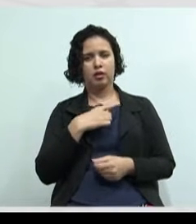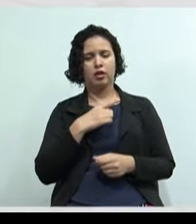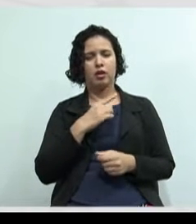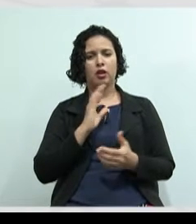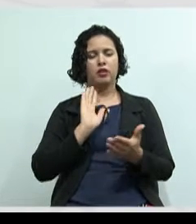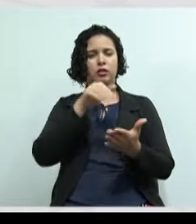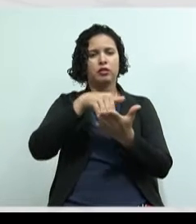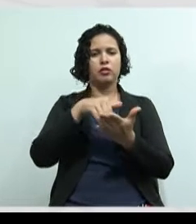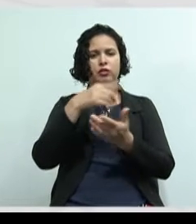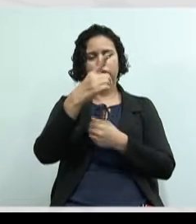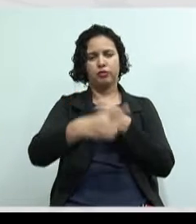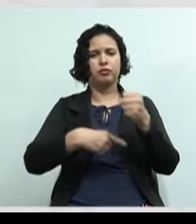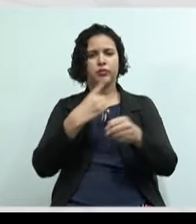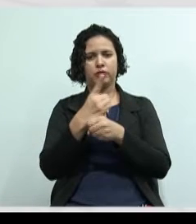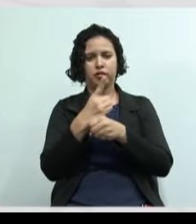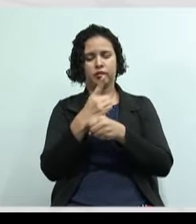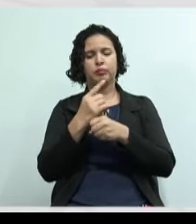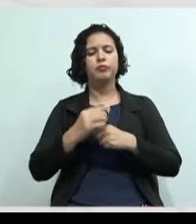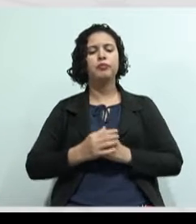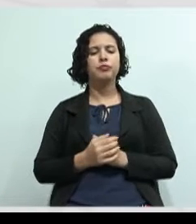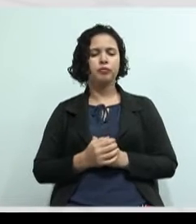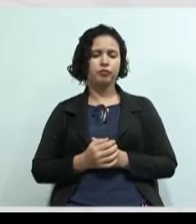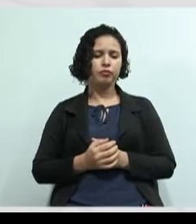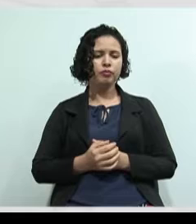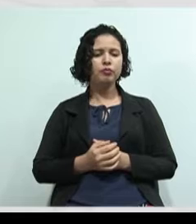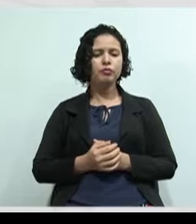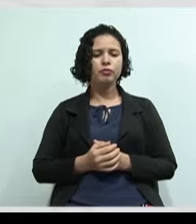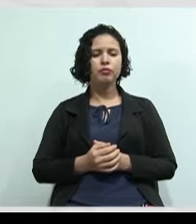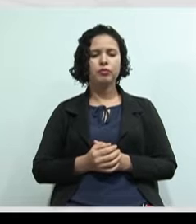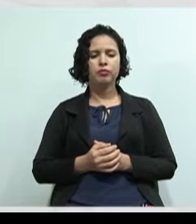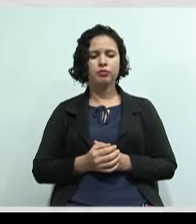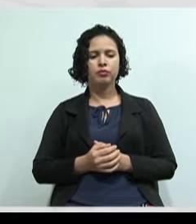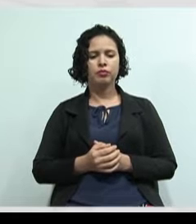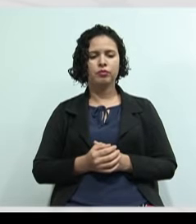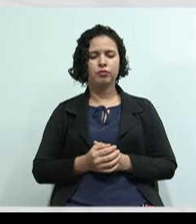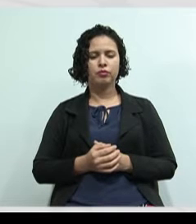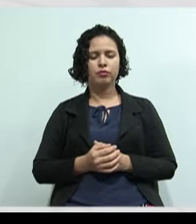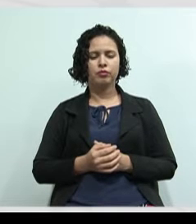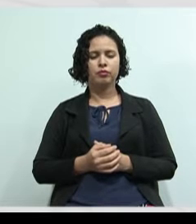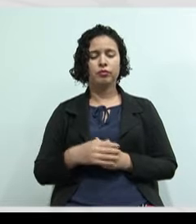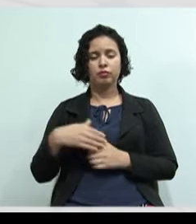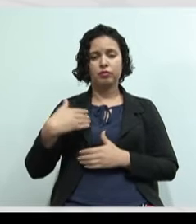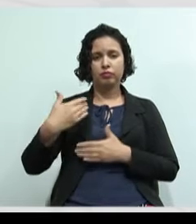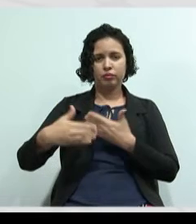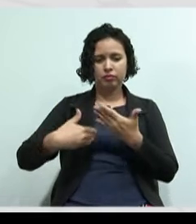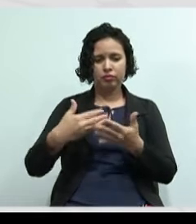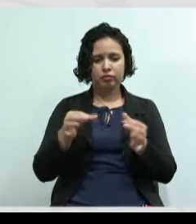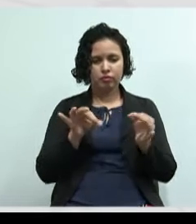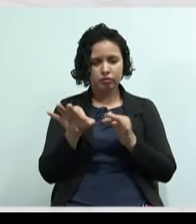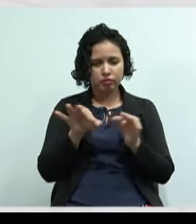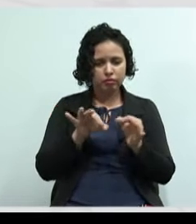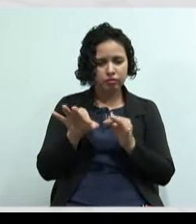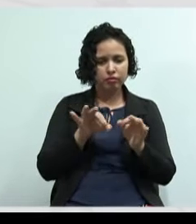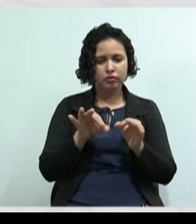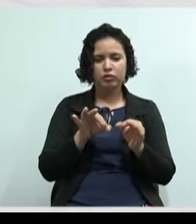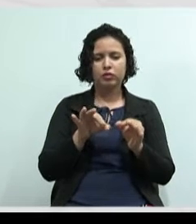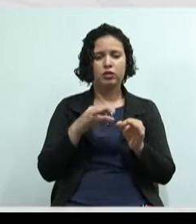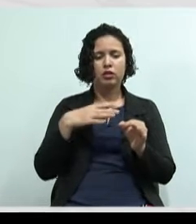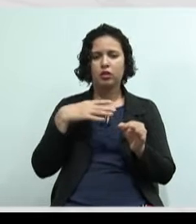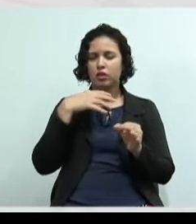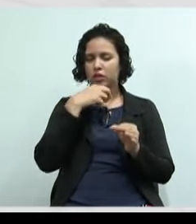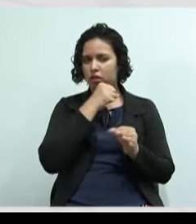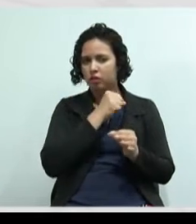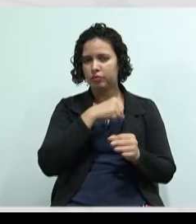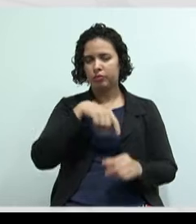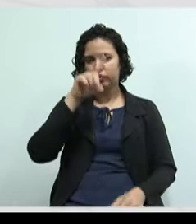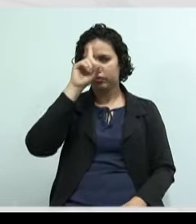ano. Qual é a finalidade dele? Desenvolver planos para os períodos de tempo bastante curtos, focaliza em tarefas da